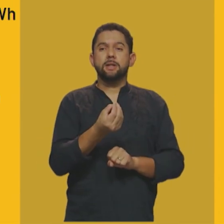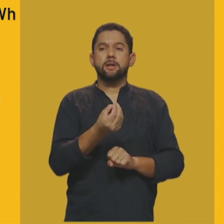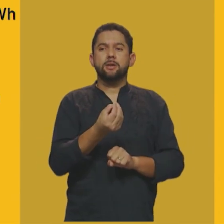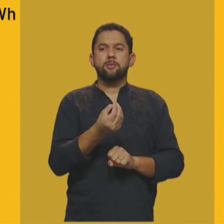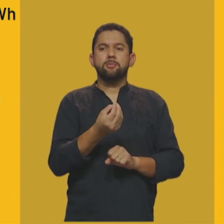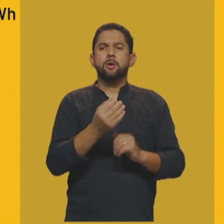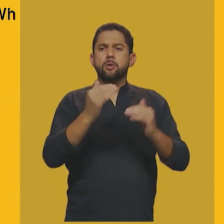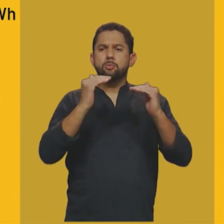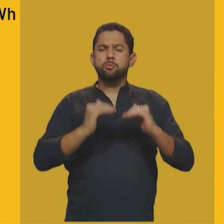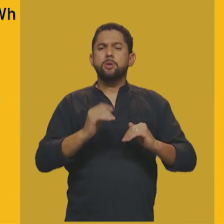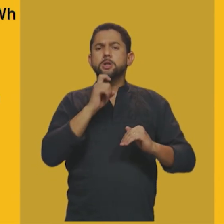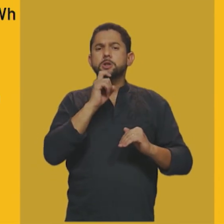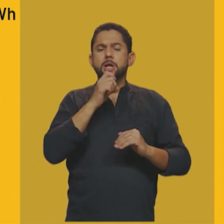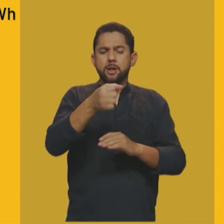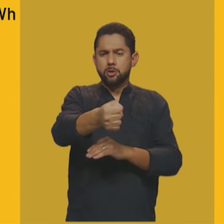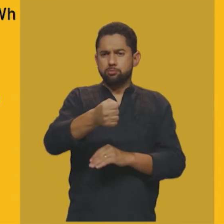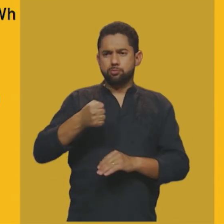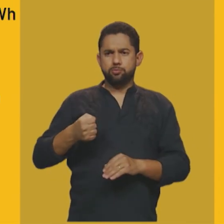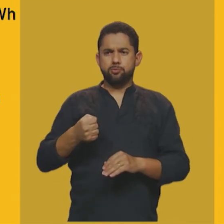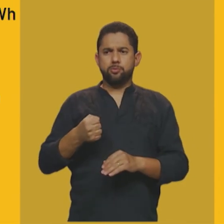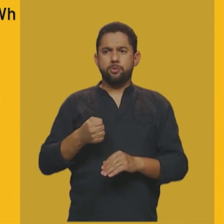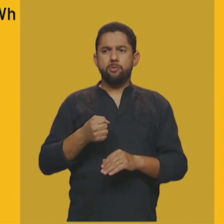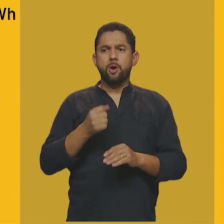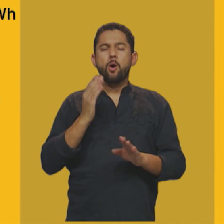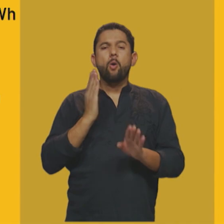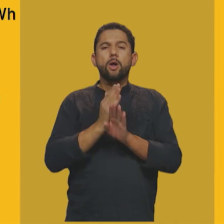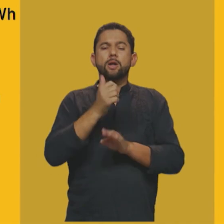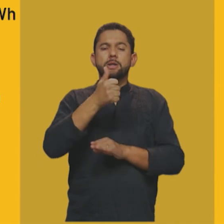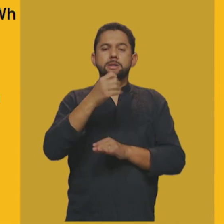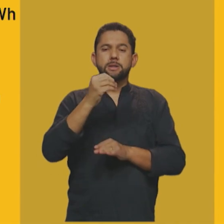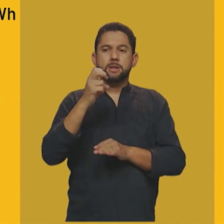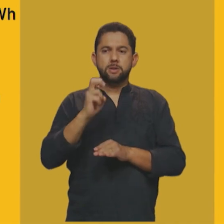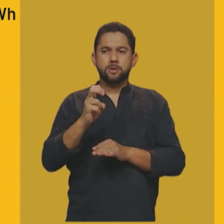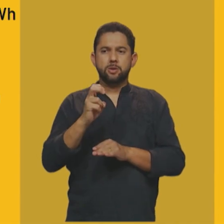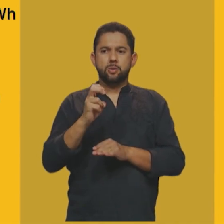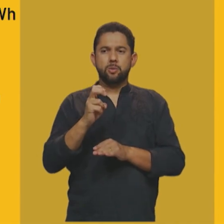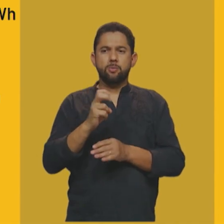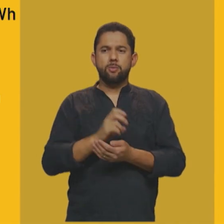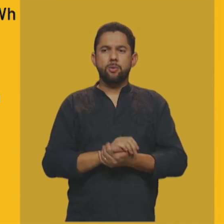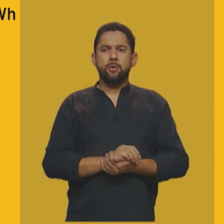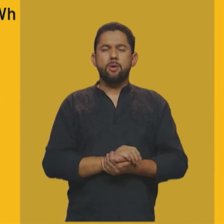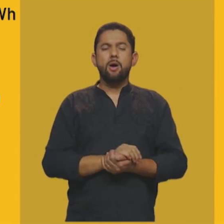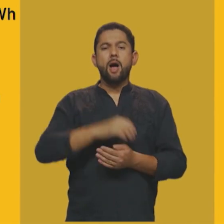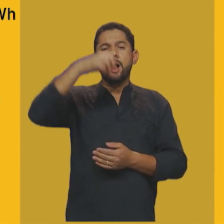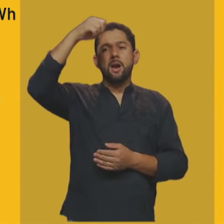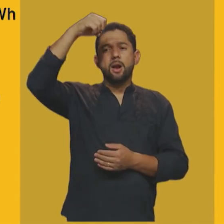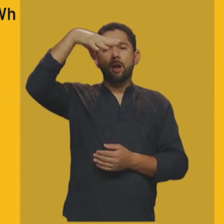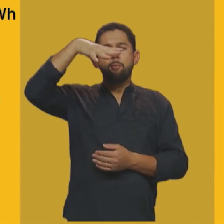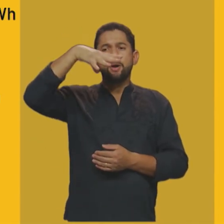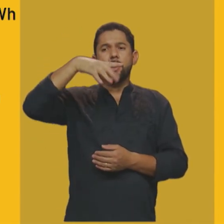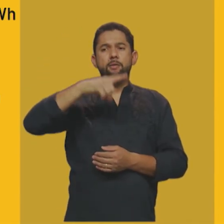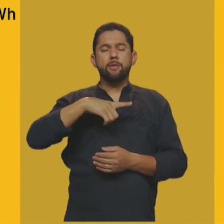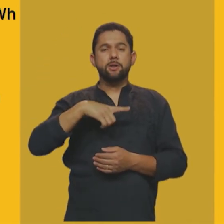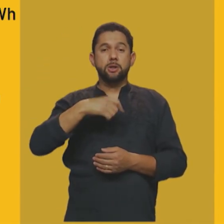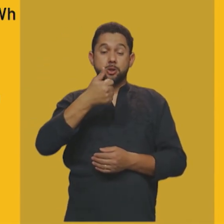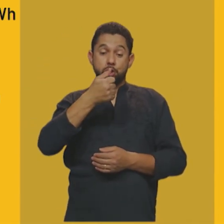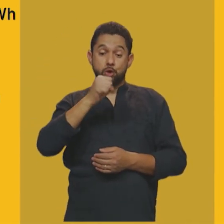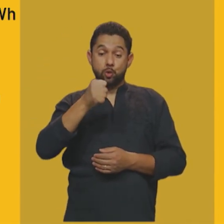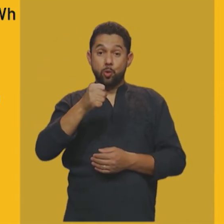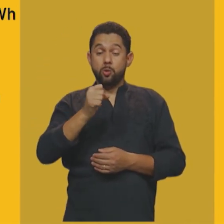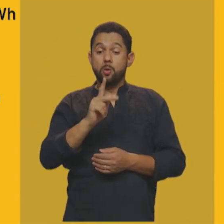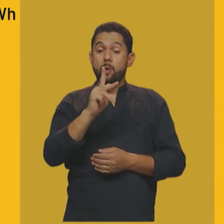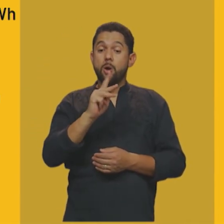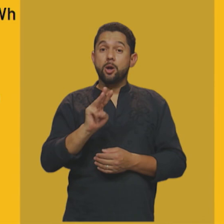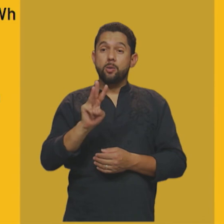geladeira, 0,35 vezes 300, que dá 105. As lâmpadas, 0,10 vezes 180, que dá um total de